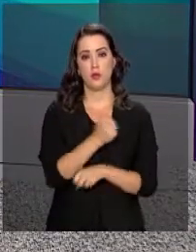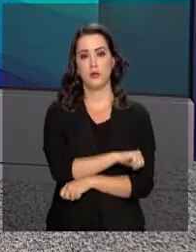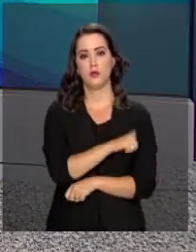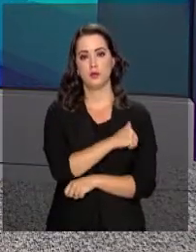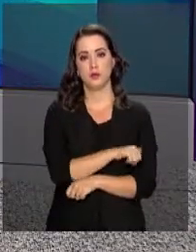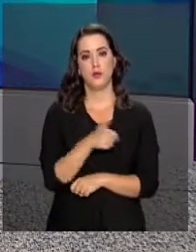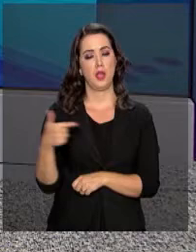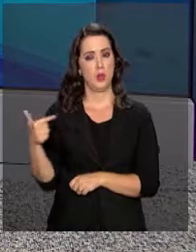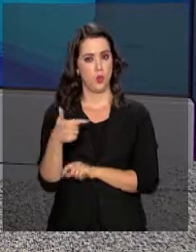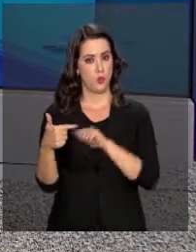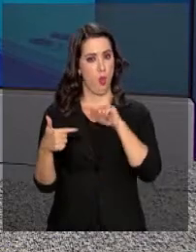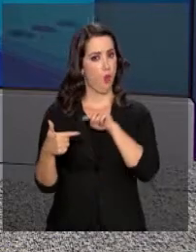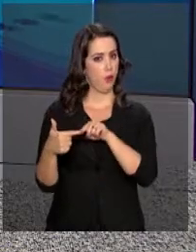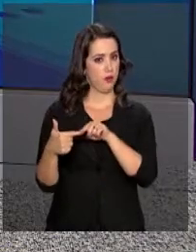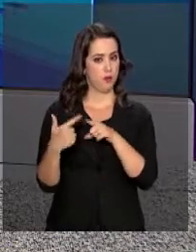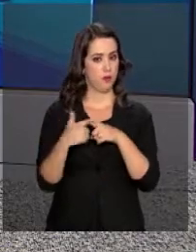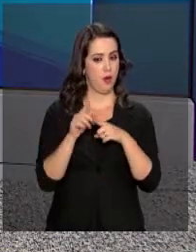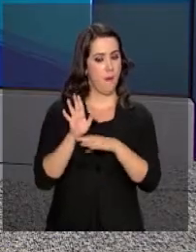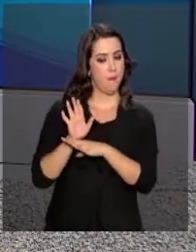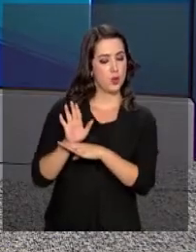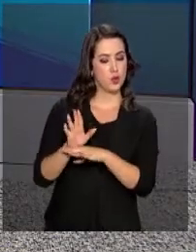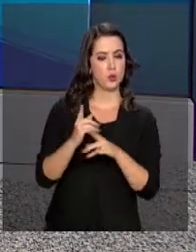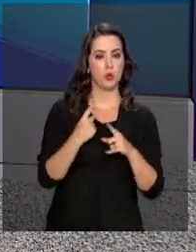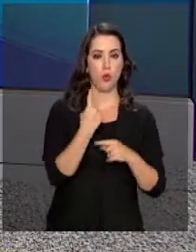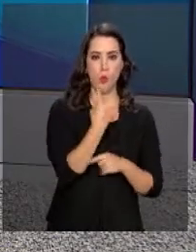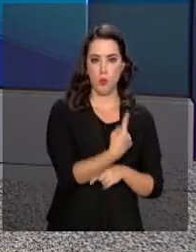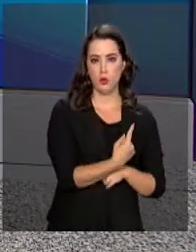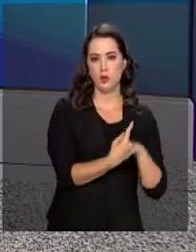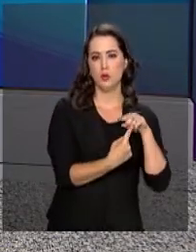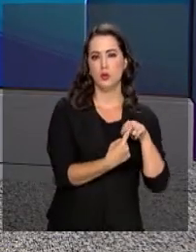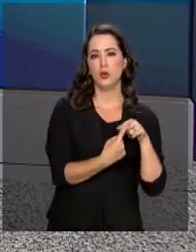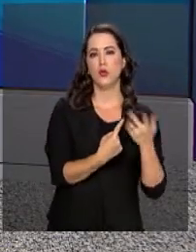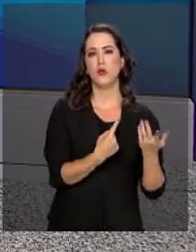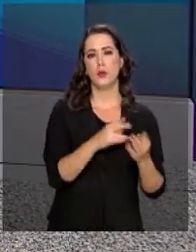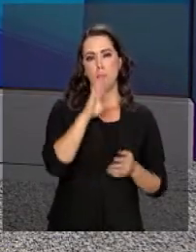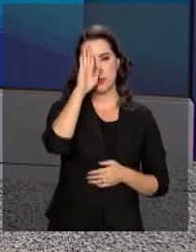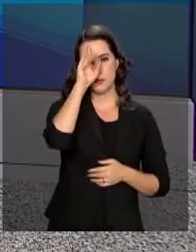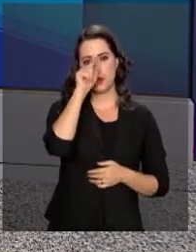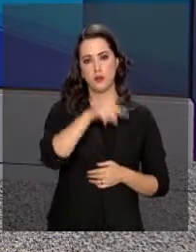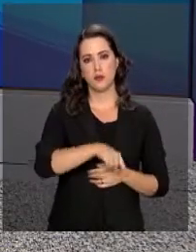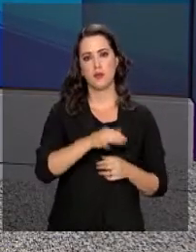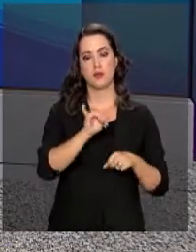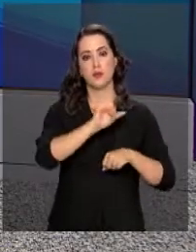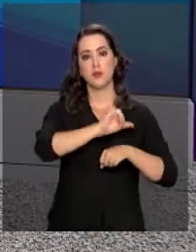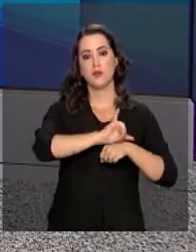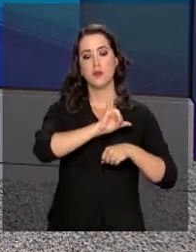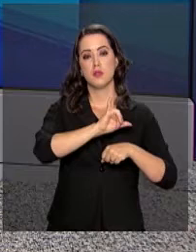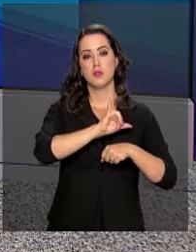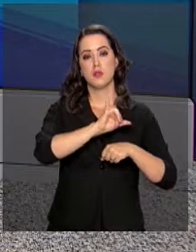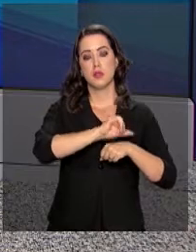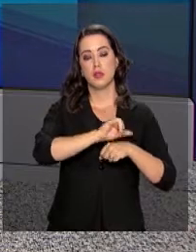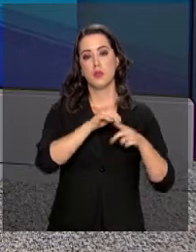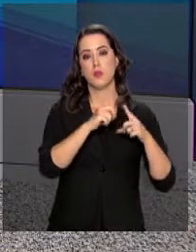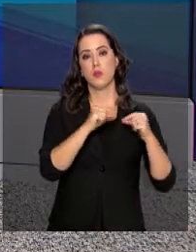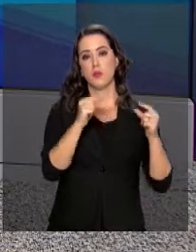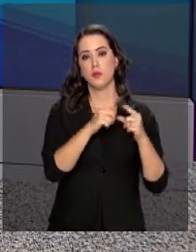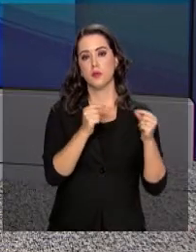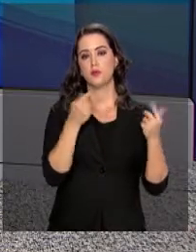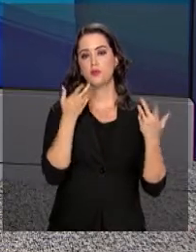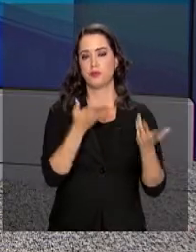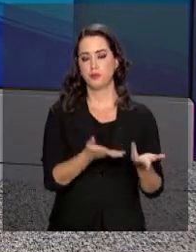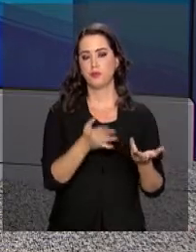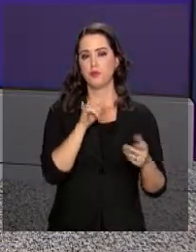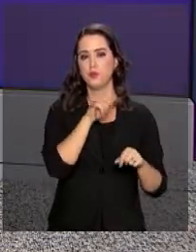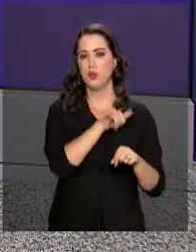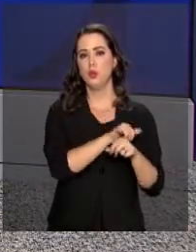secundário ele tem um papel de apoio ao centro de operações espaciais principal que vai ficar na base da aeronáutica em brasília a